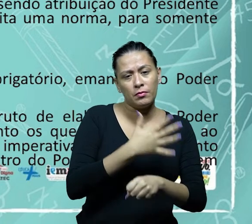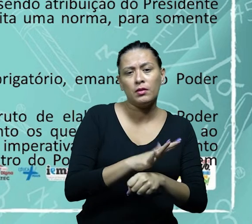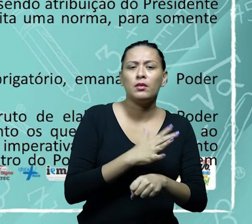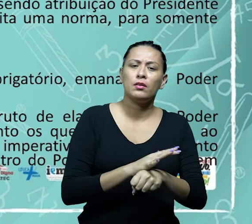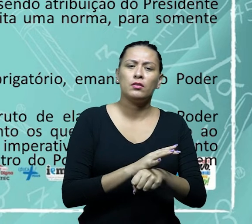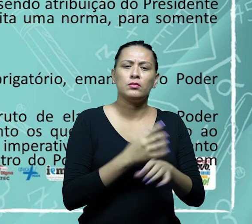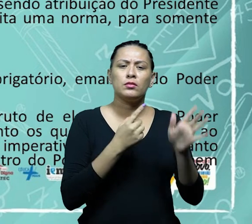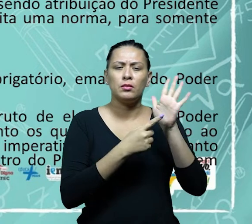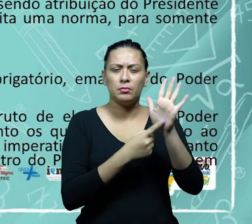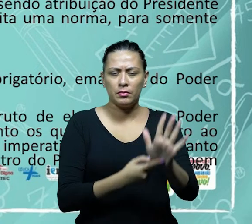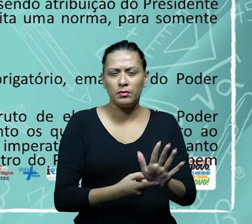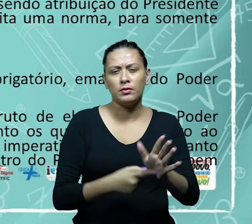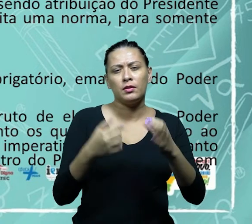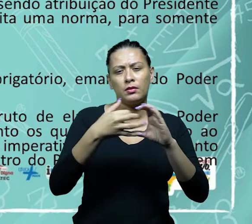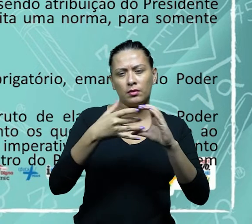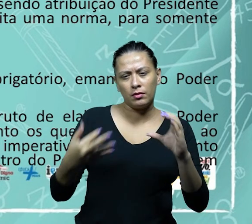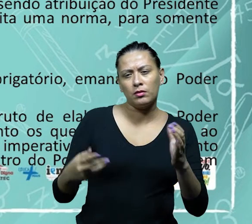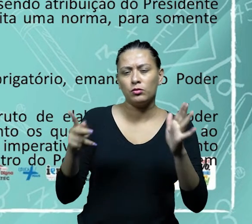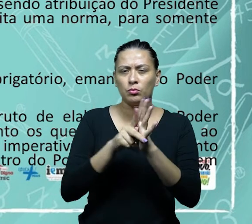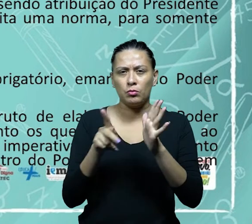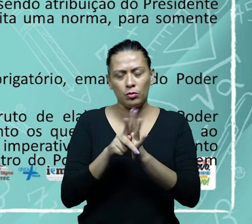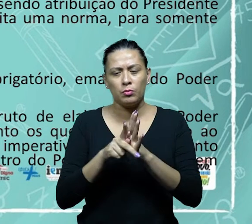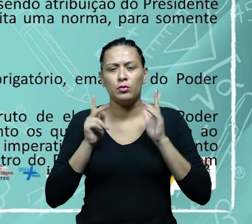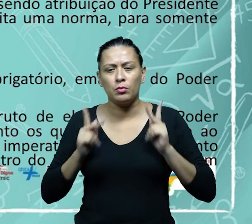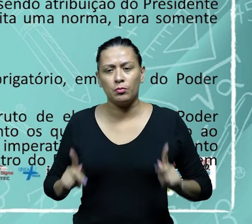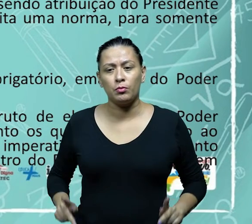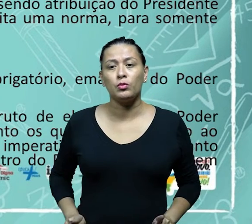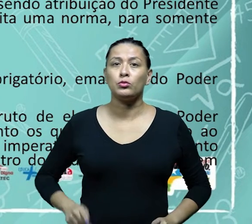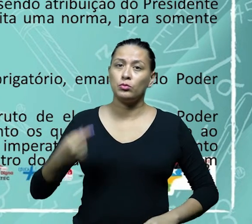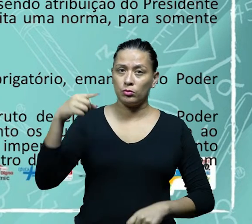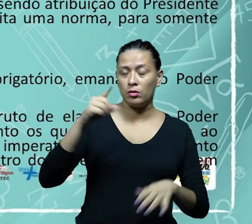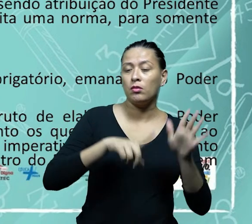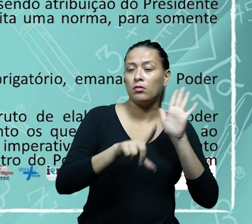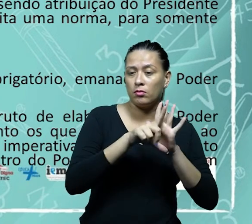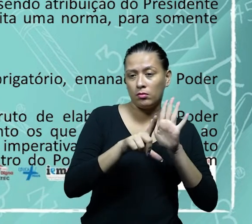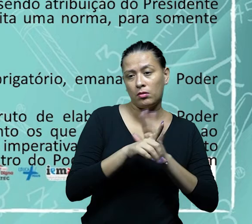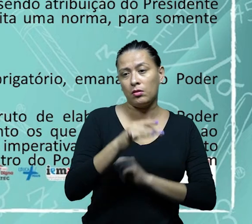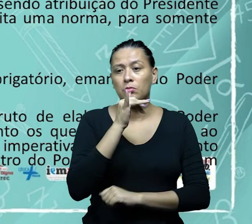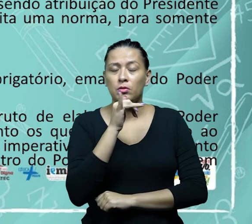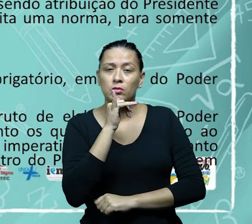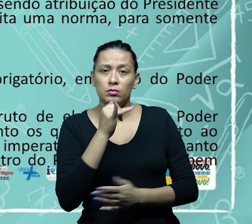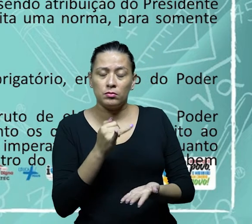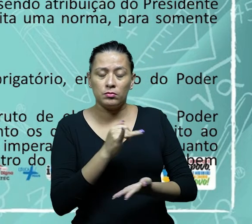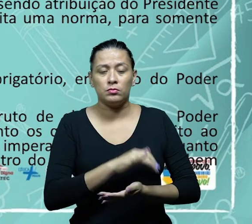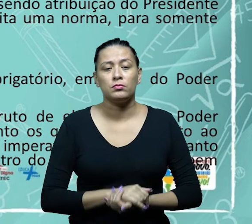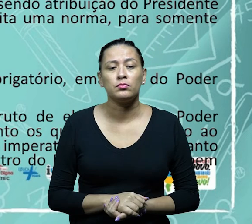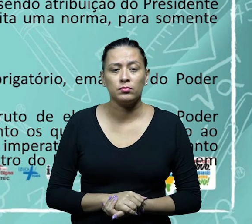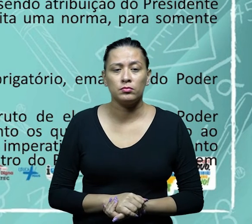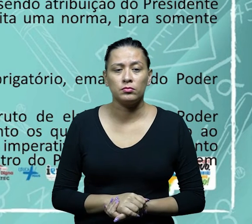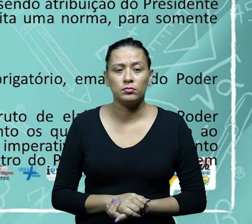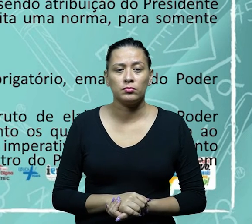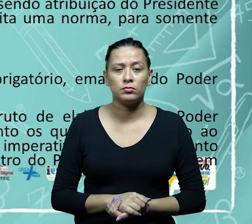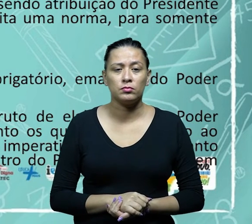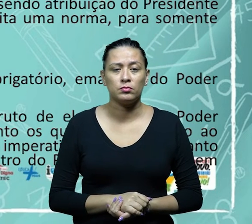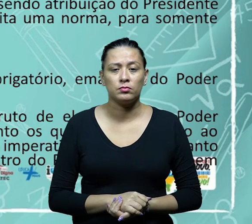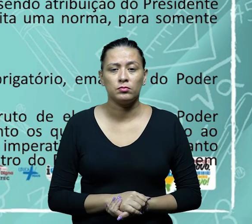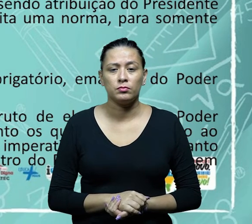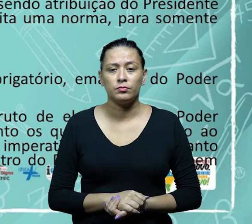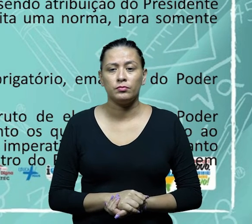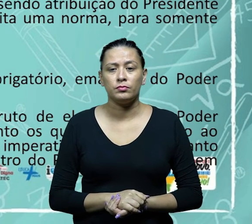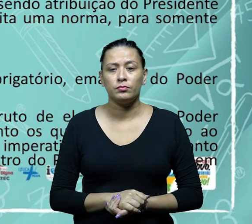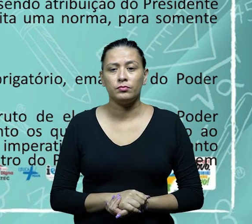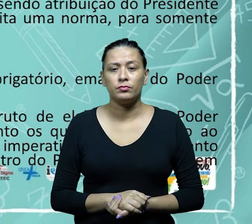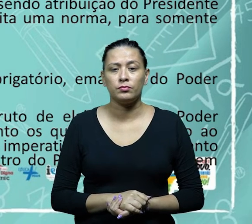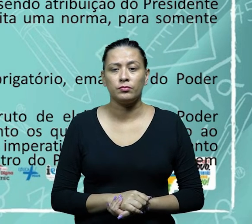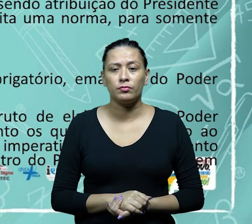ato que descrever regular a conduta né ele vai ser tido como lei temos como exemplo aqui